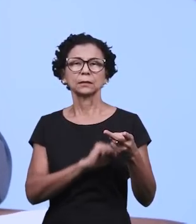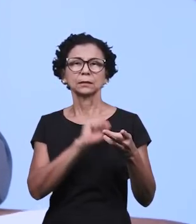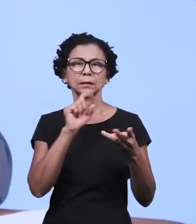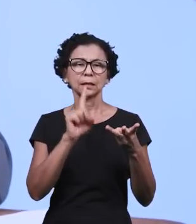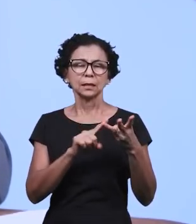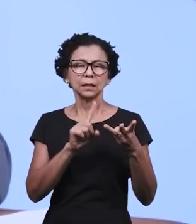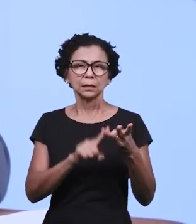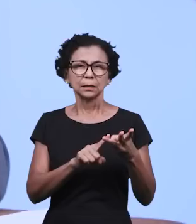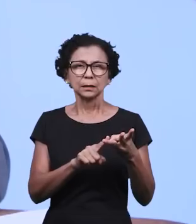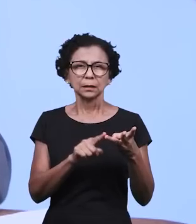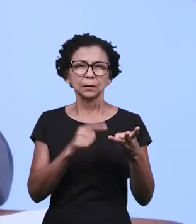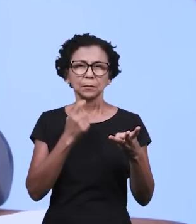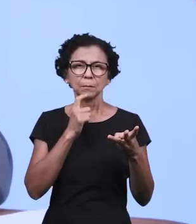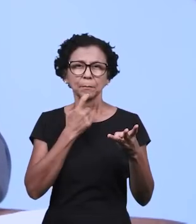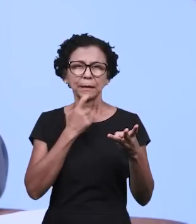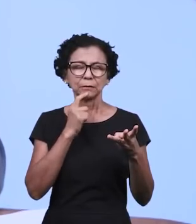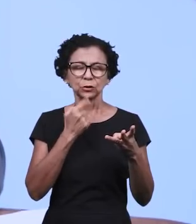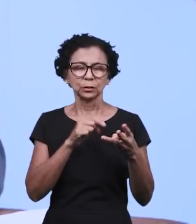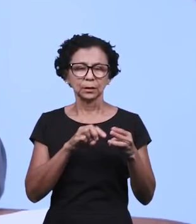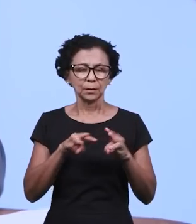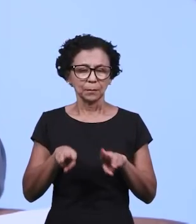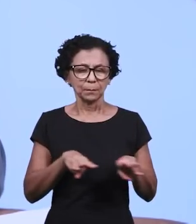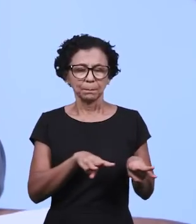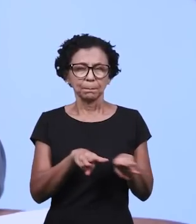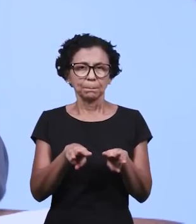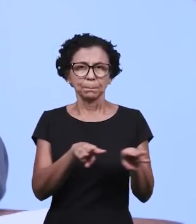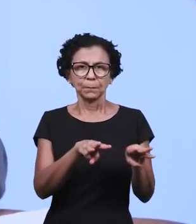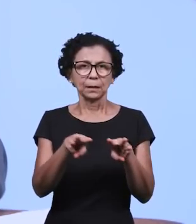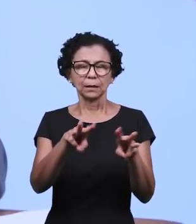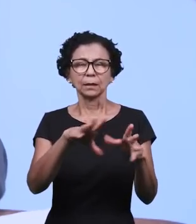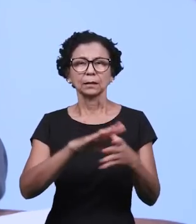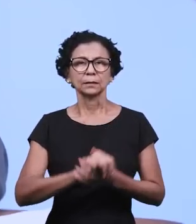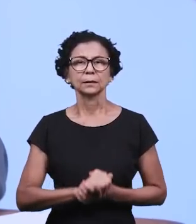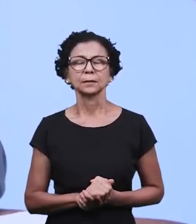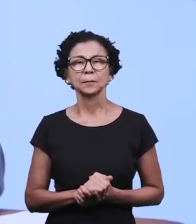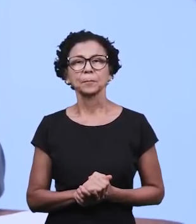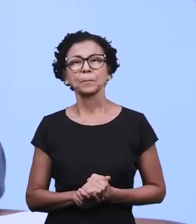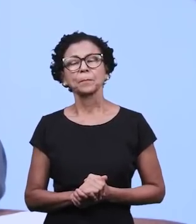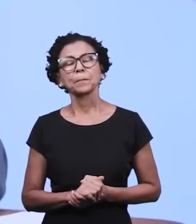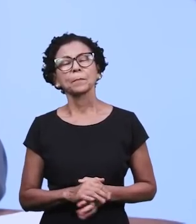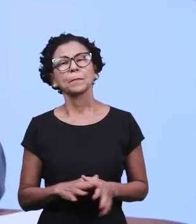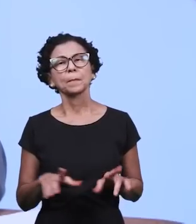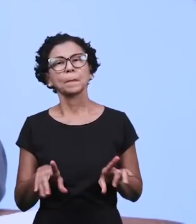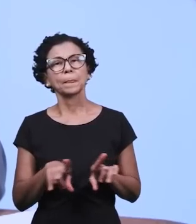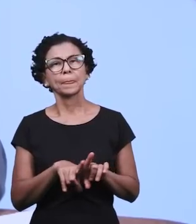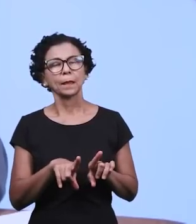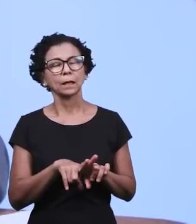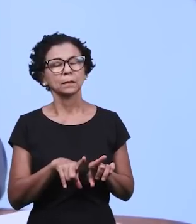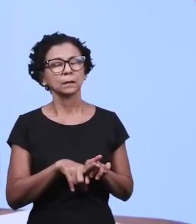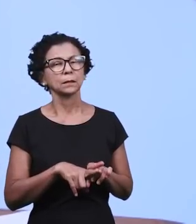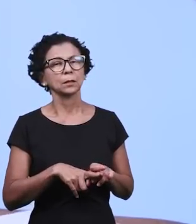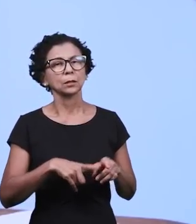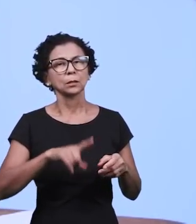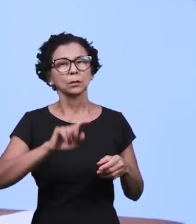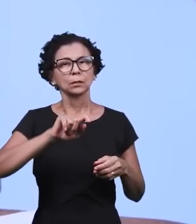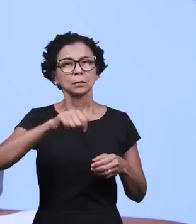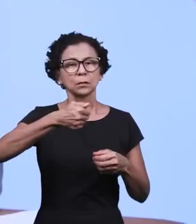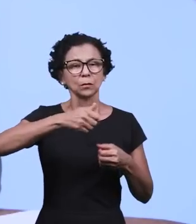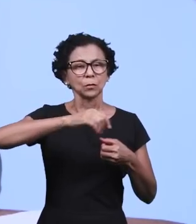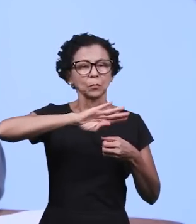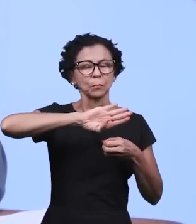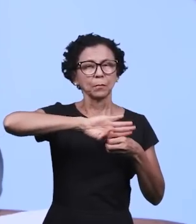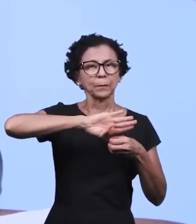o professor Vinícius depois fazer o detalhe, comentar os detalhes das genealogias,